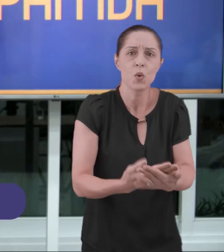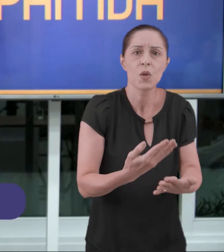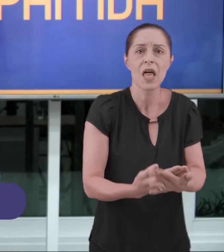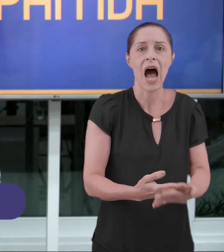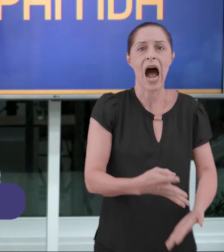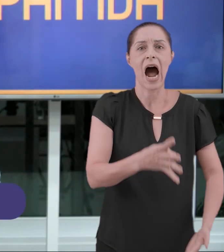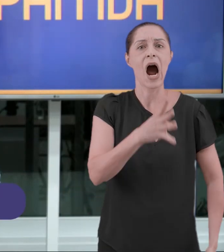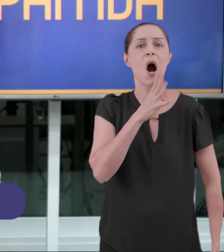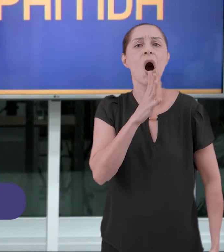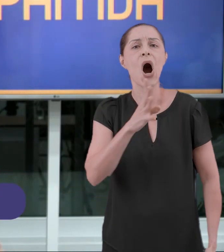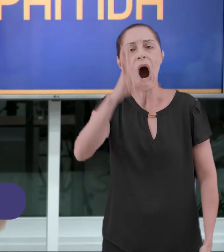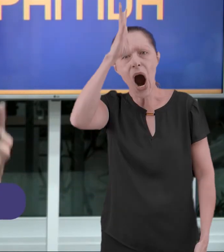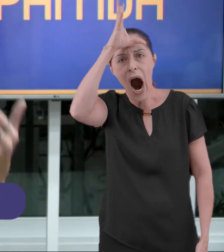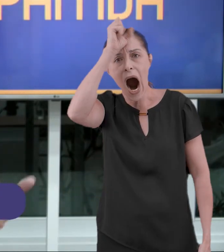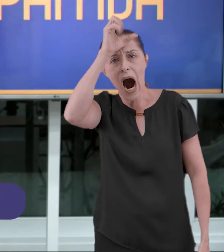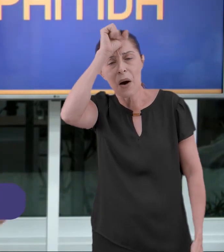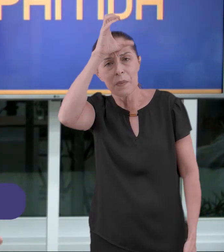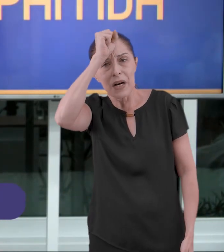caso de